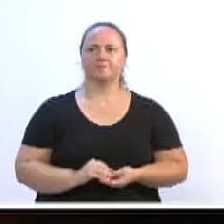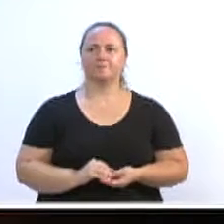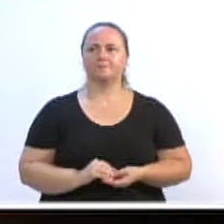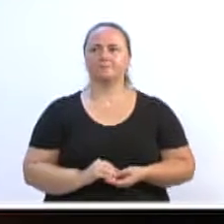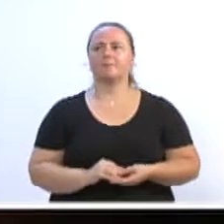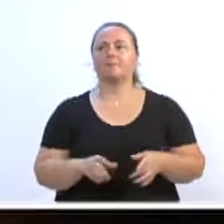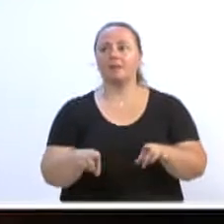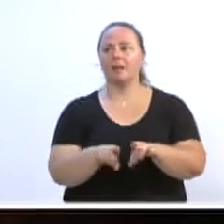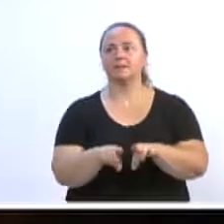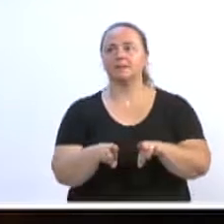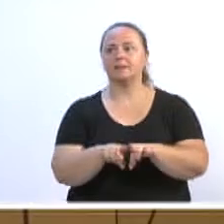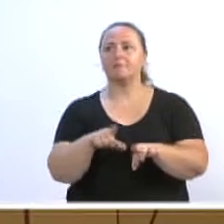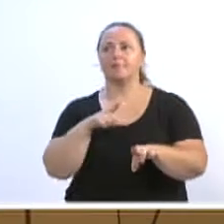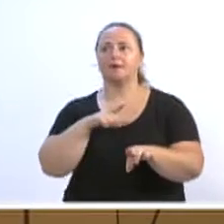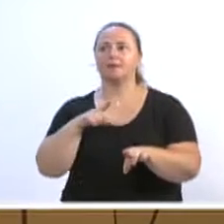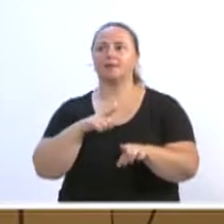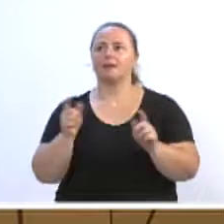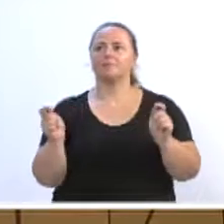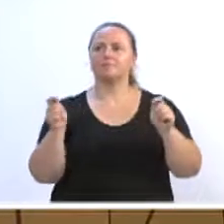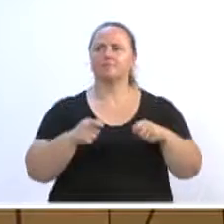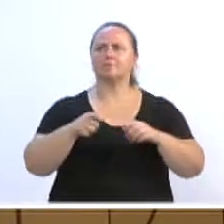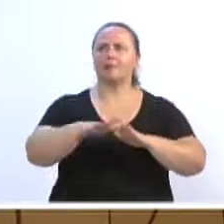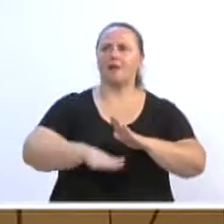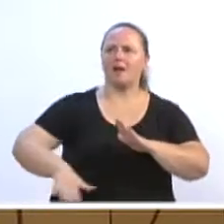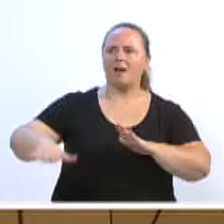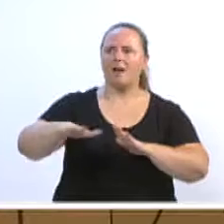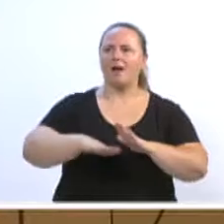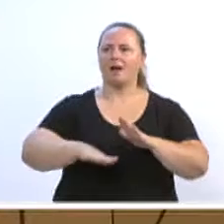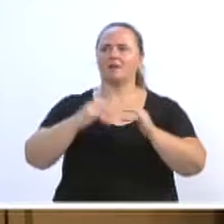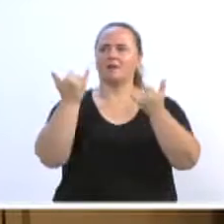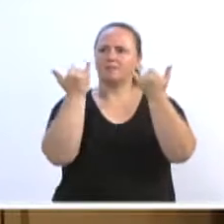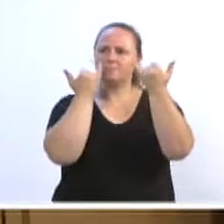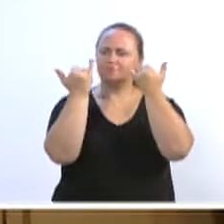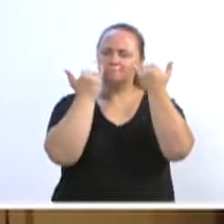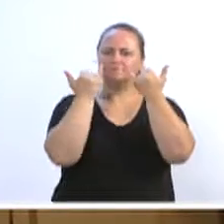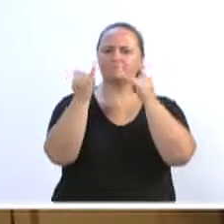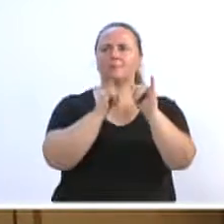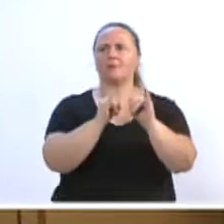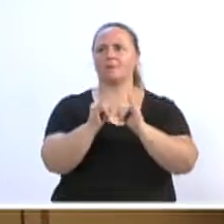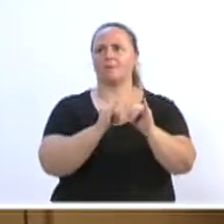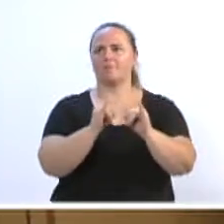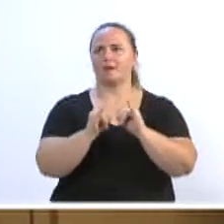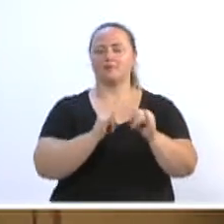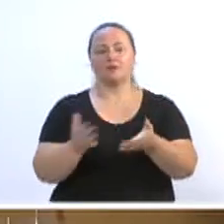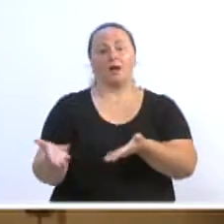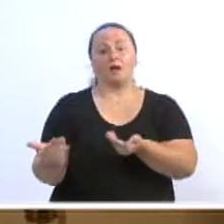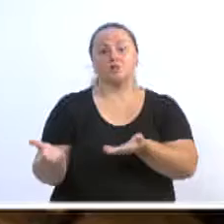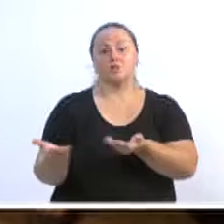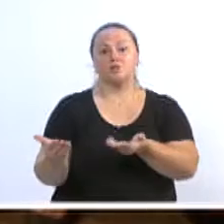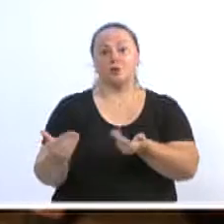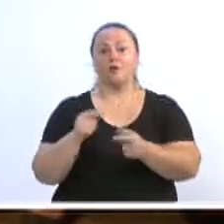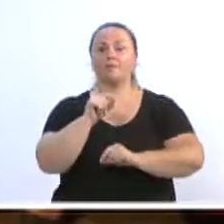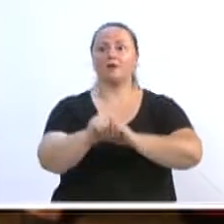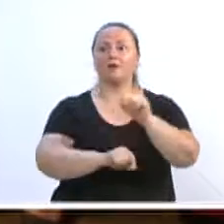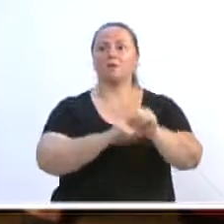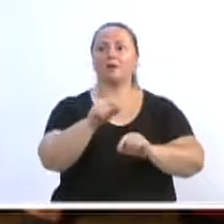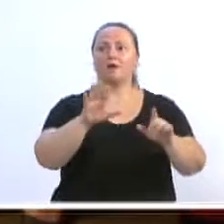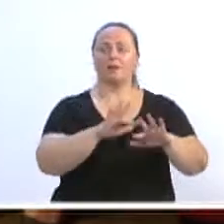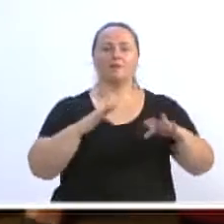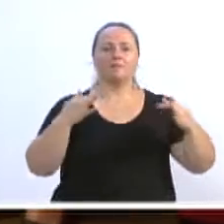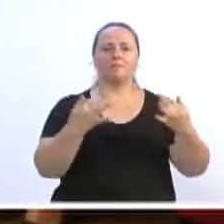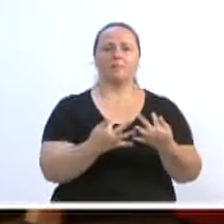oferece, então, essa capacitação na área de informática para jovens provenientes, prioritariamente, de famílias de baixa renda, em